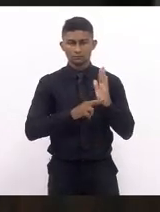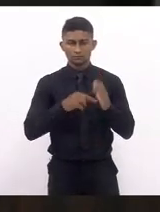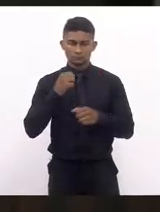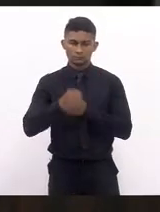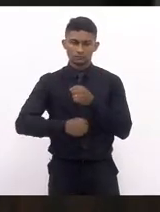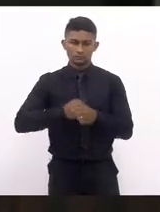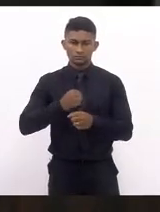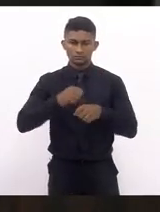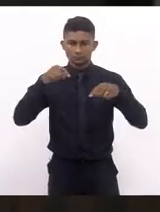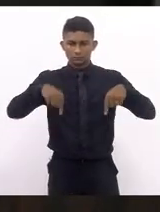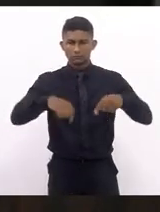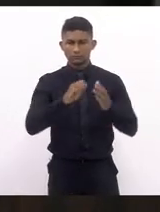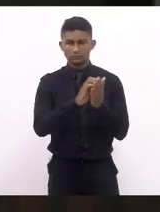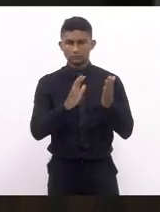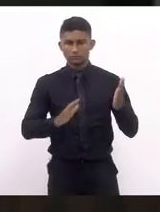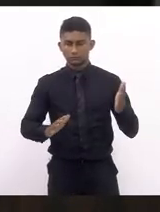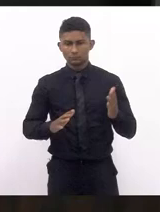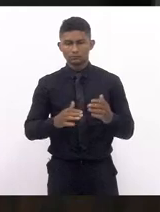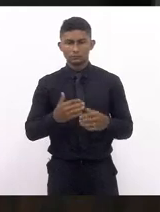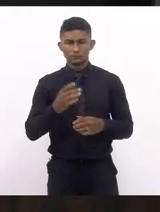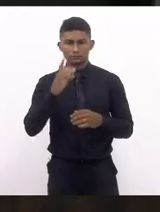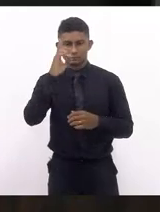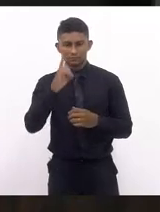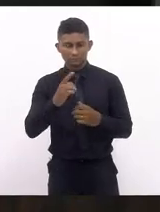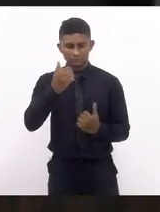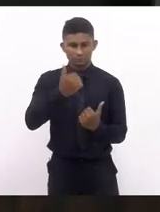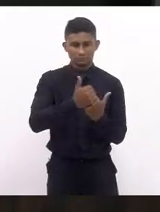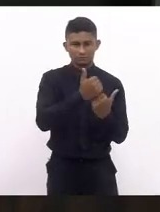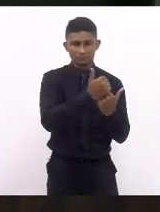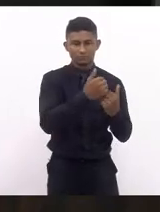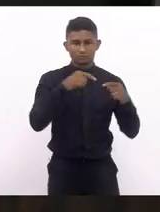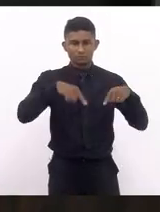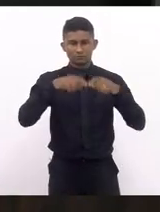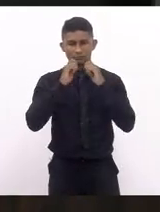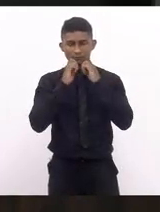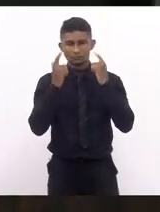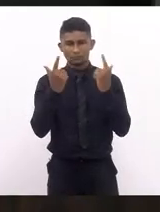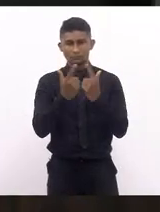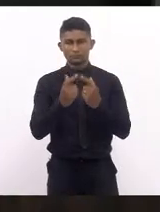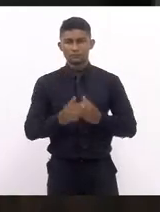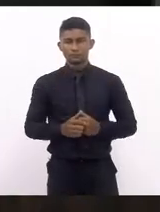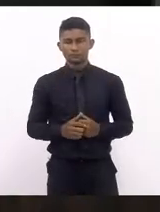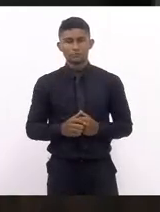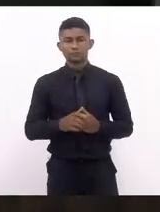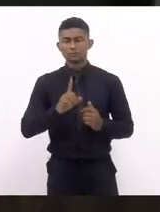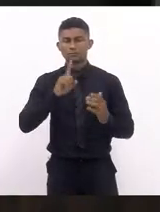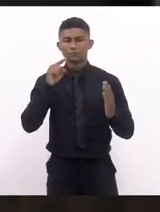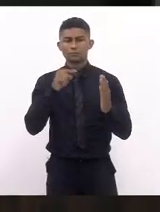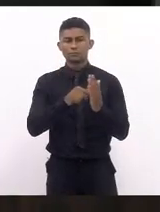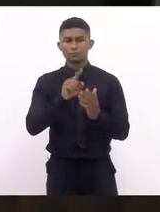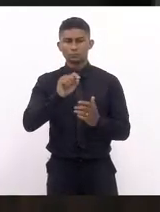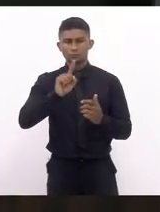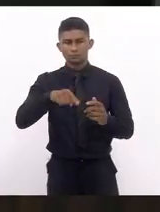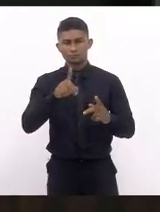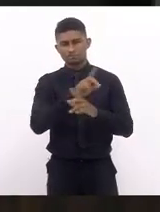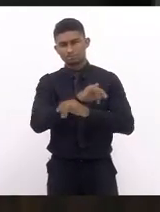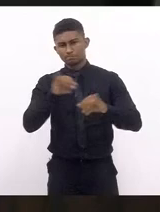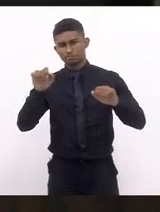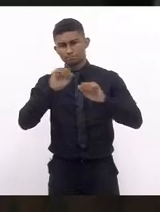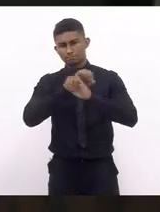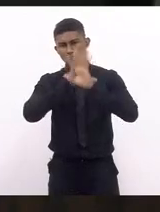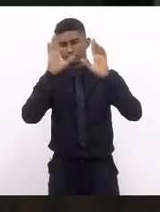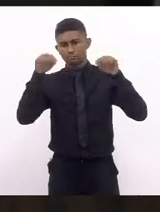as atividades realizadas pelas pelas subir diretorias e órgãos e departamentos da Assembleia Legislativa LED tem por objetivo da Publicidade e transparência